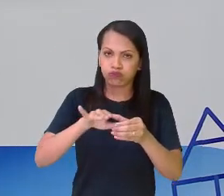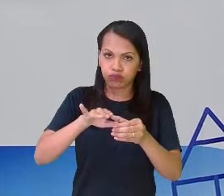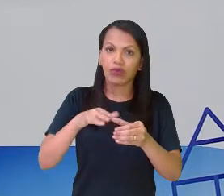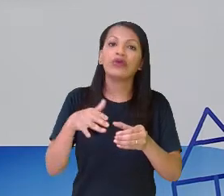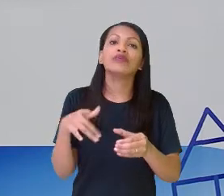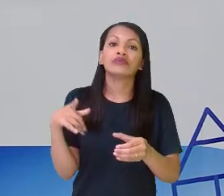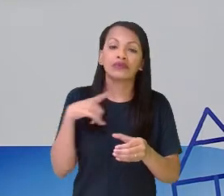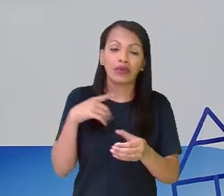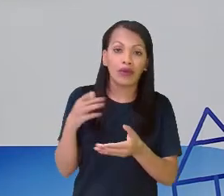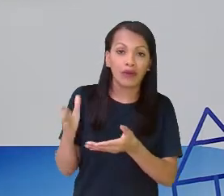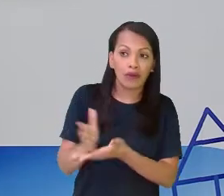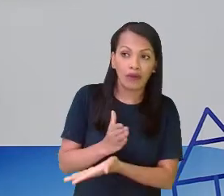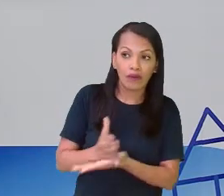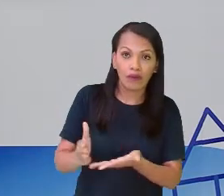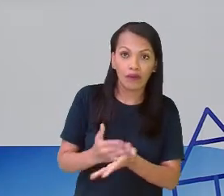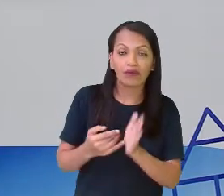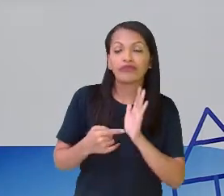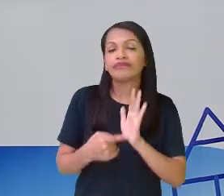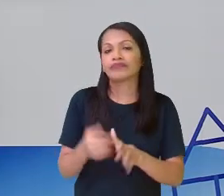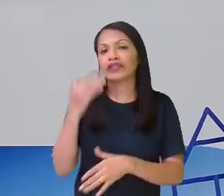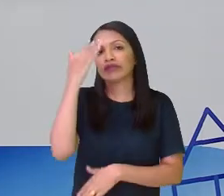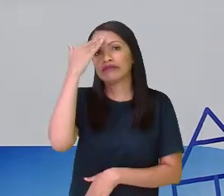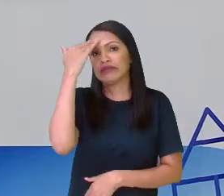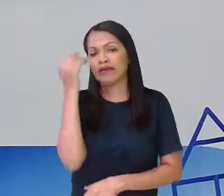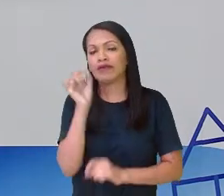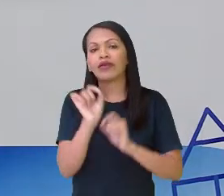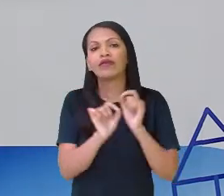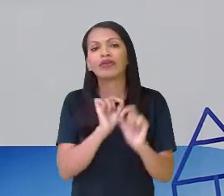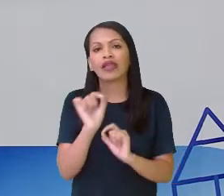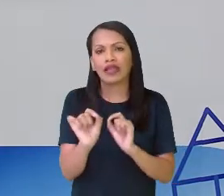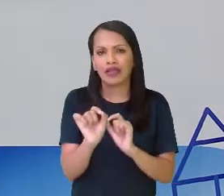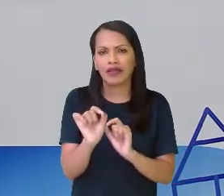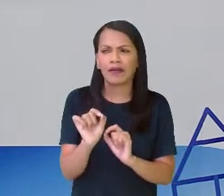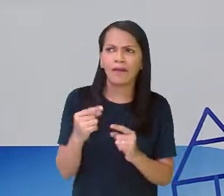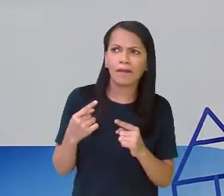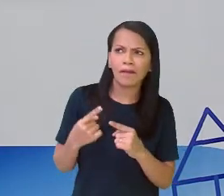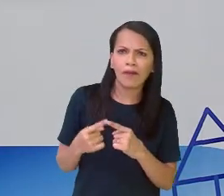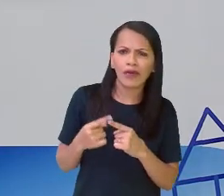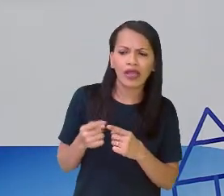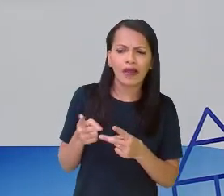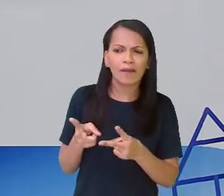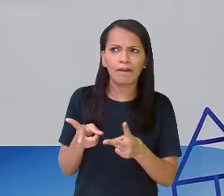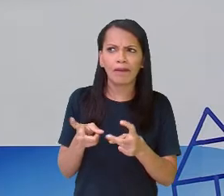A importância de a gente saber as grandezas é exatamente